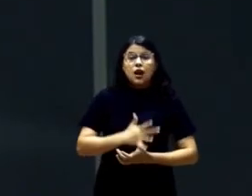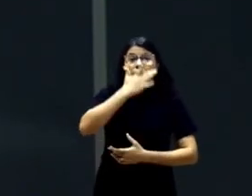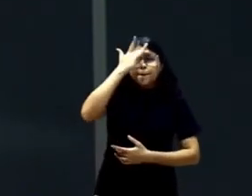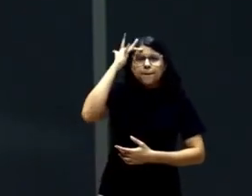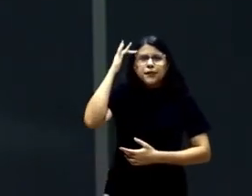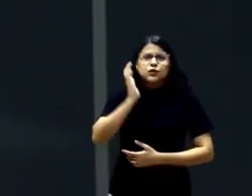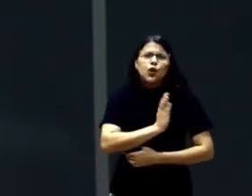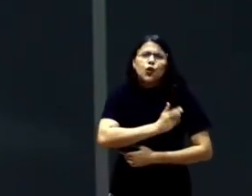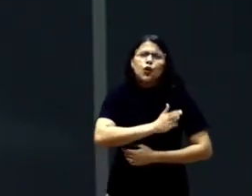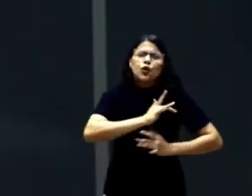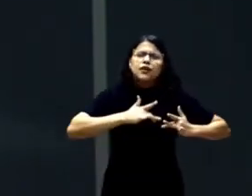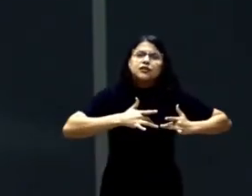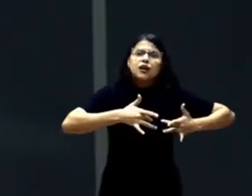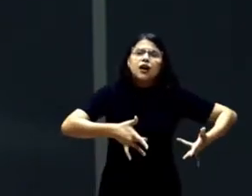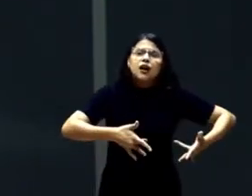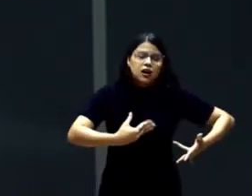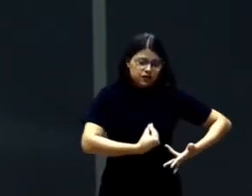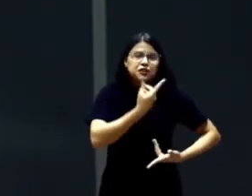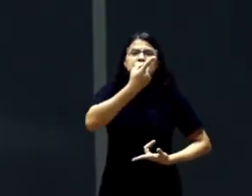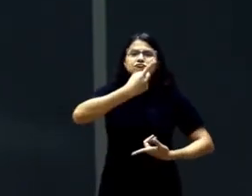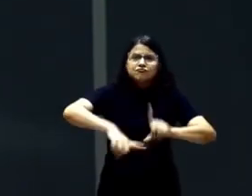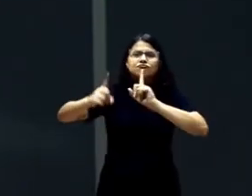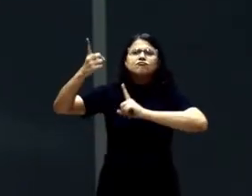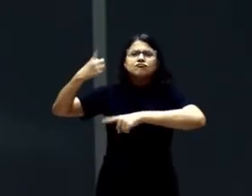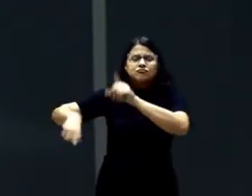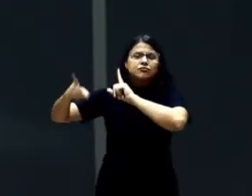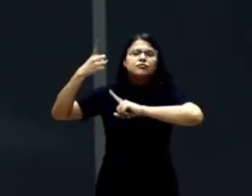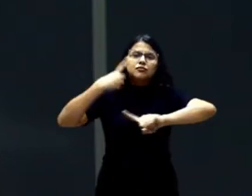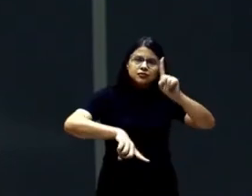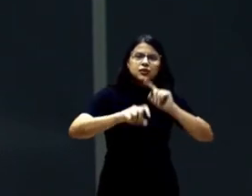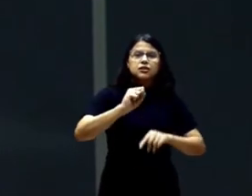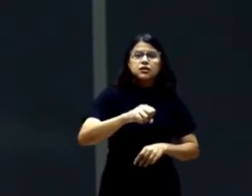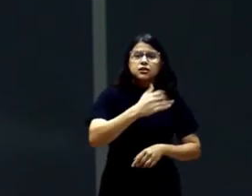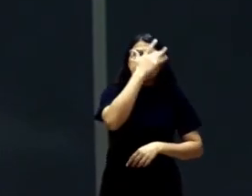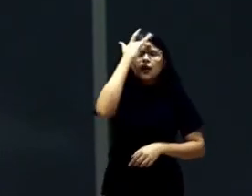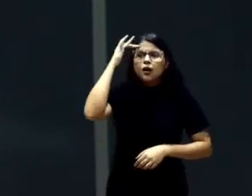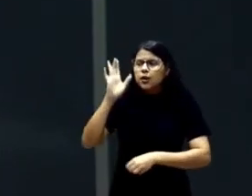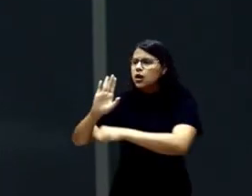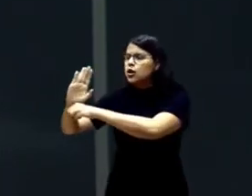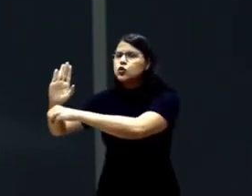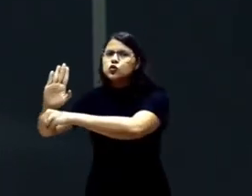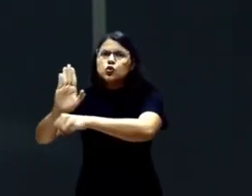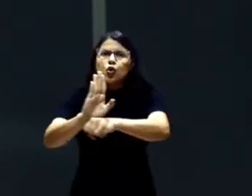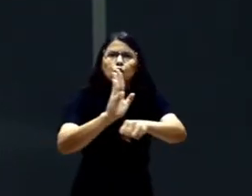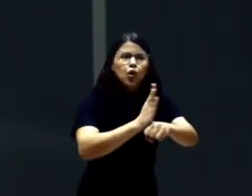generosa prospera, e quem dá de beber terá sua sede